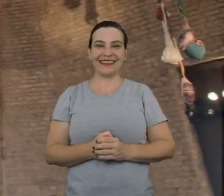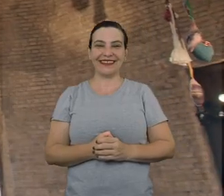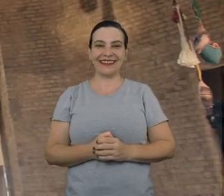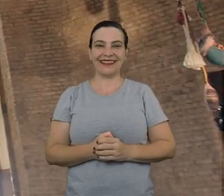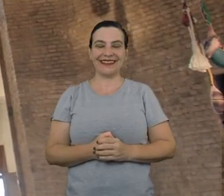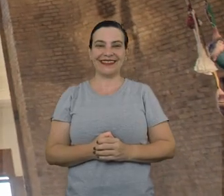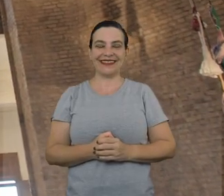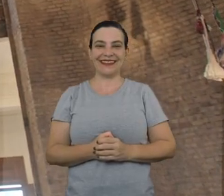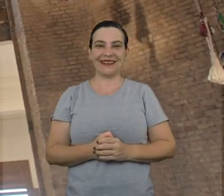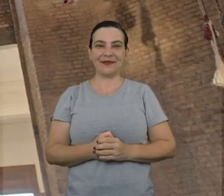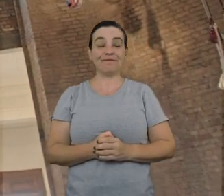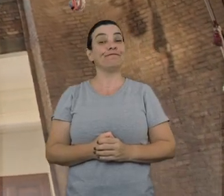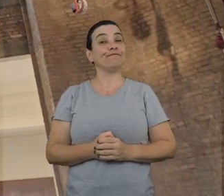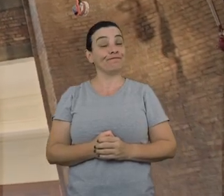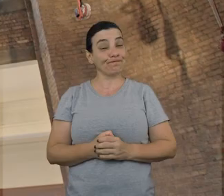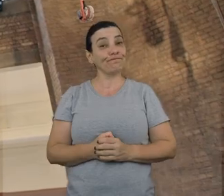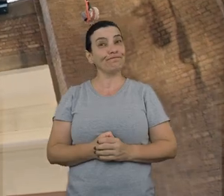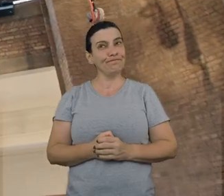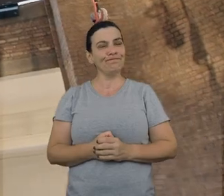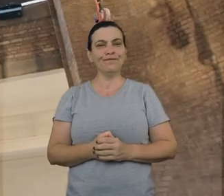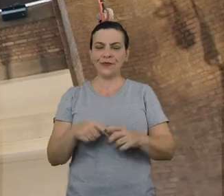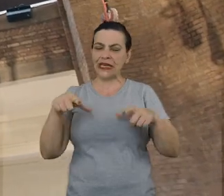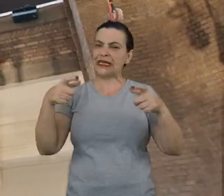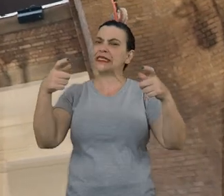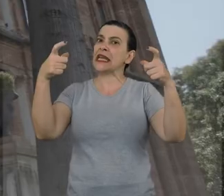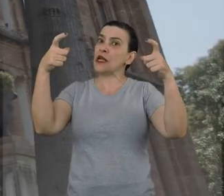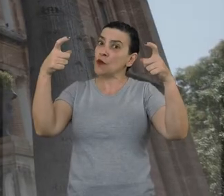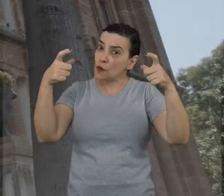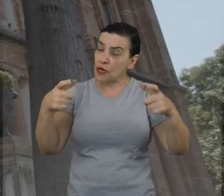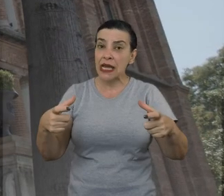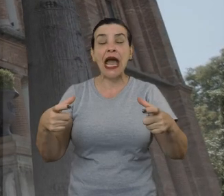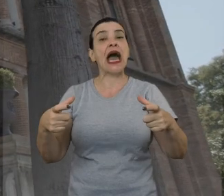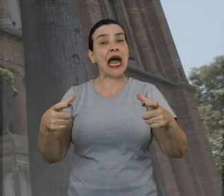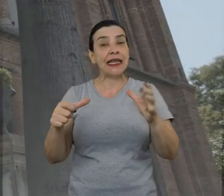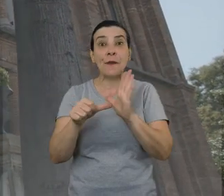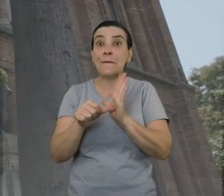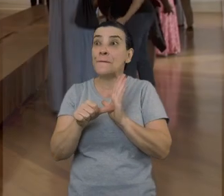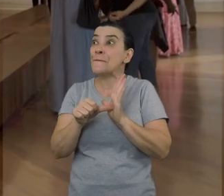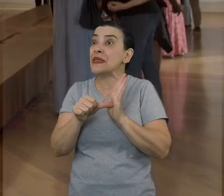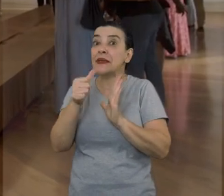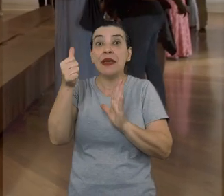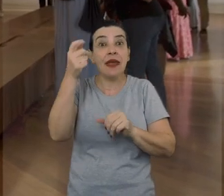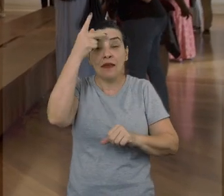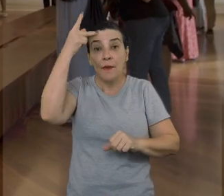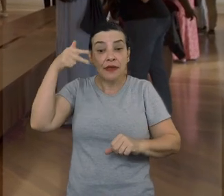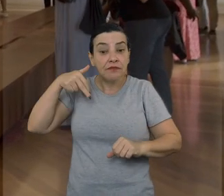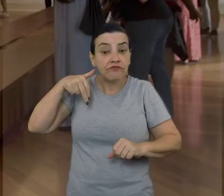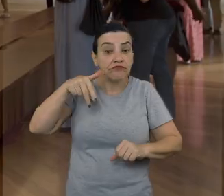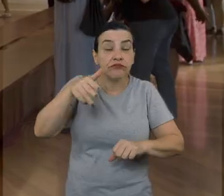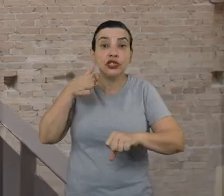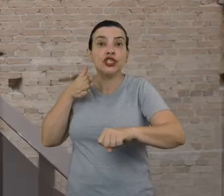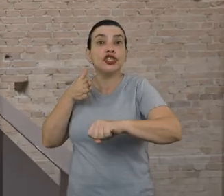que é importante pensar que o octógono é o primeiro espaço quando você entra no museu. Então, a primeira experiência, vamos dizer, depois de ter passado